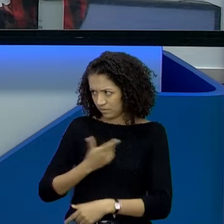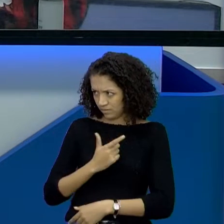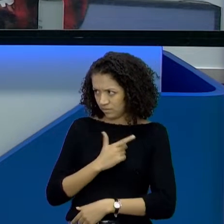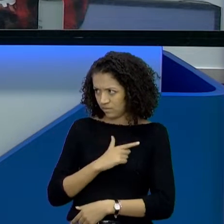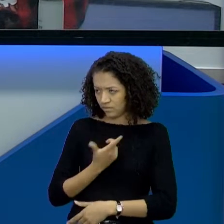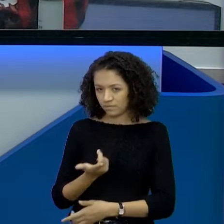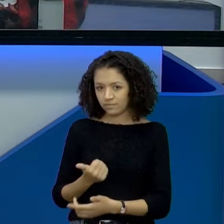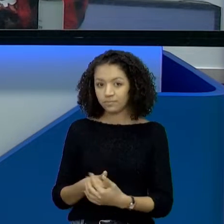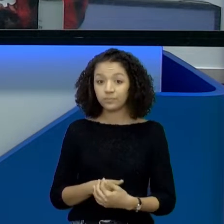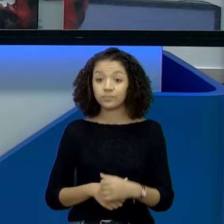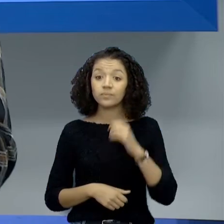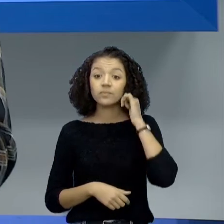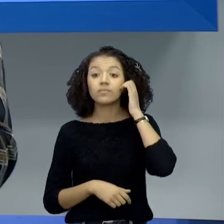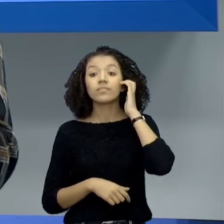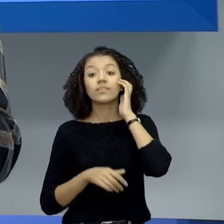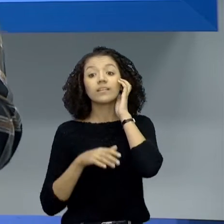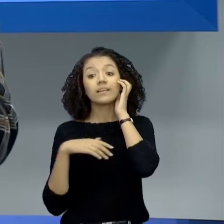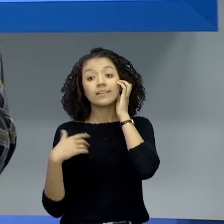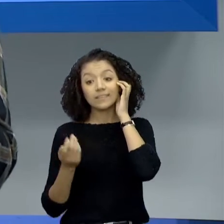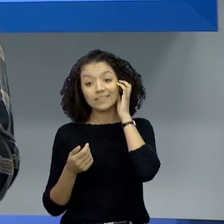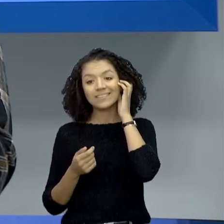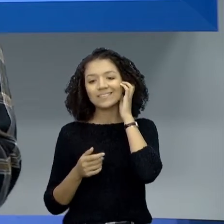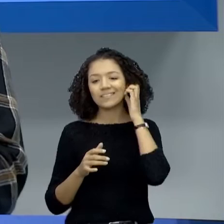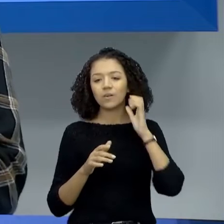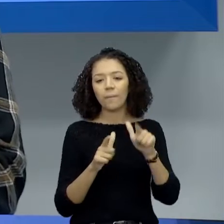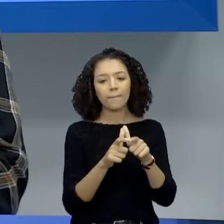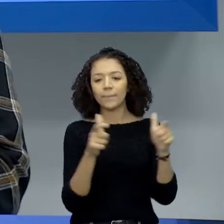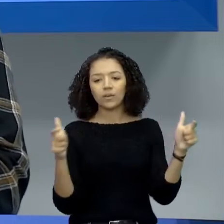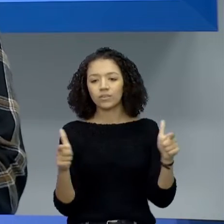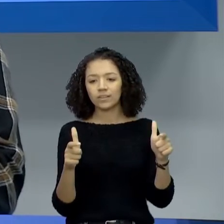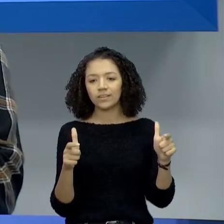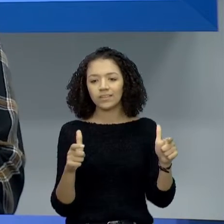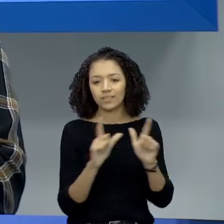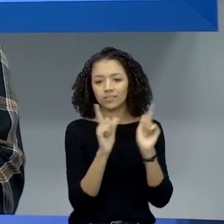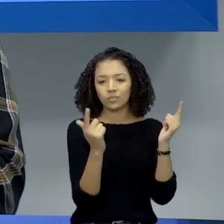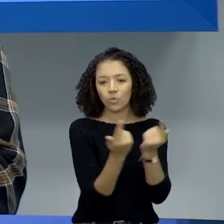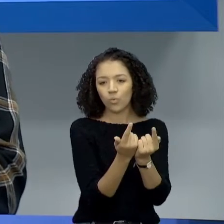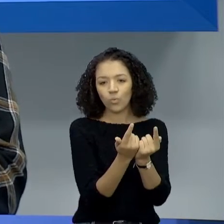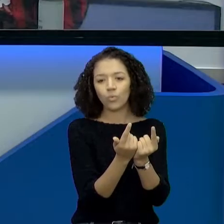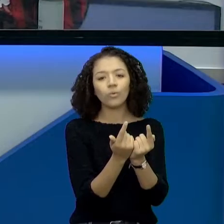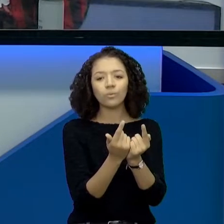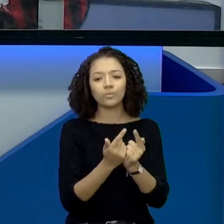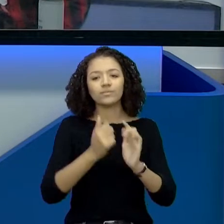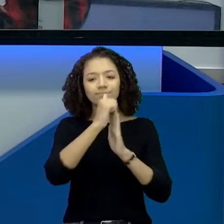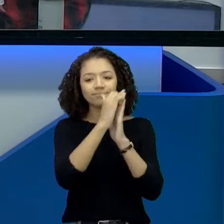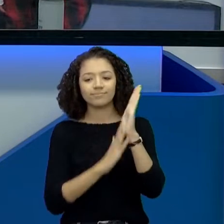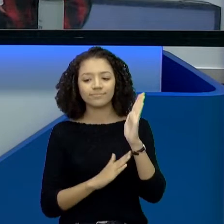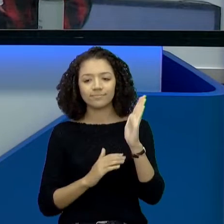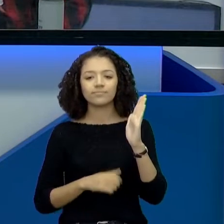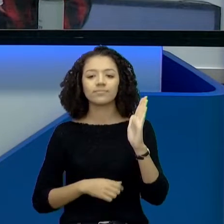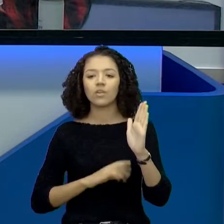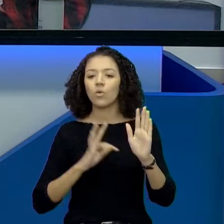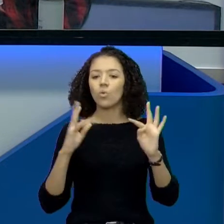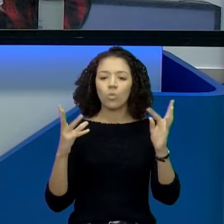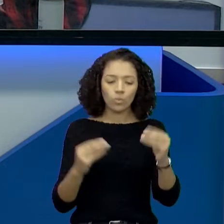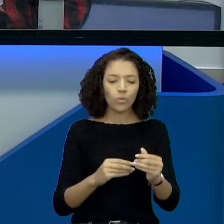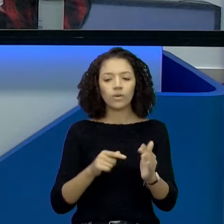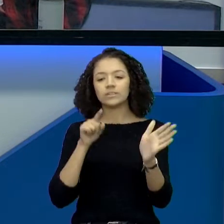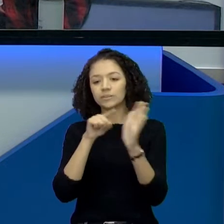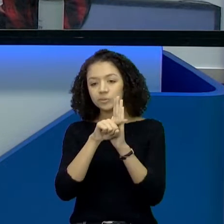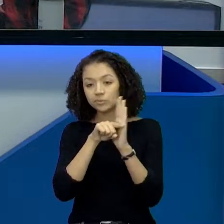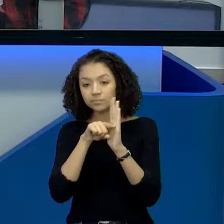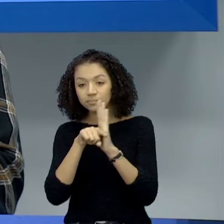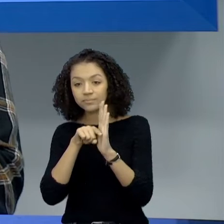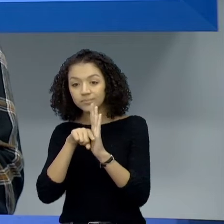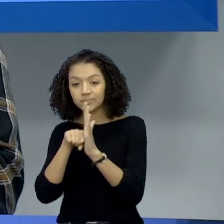Bem, para os estudantes, no caso, né, a maioria das atividades eram em grupo. A maioria delas. Então, as pesquisas de campo, todas as orientações,